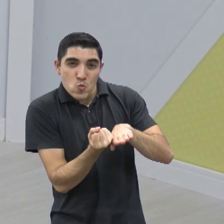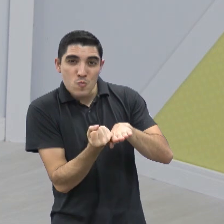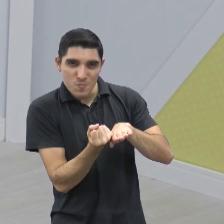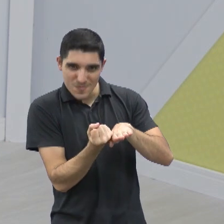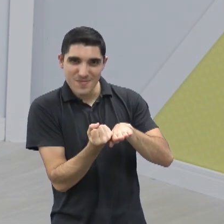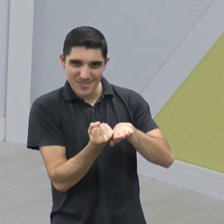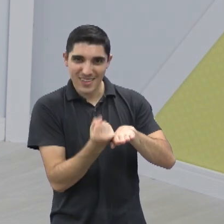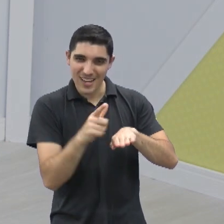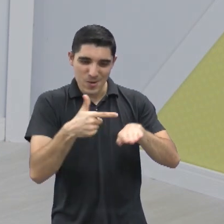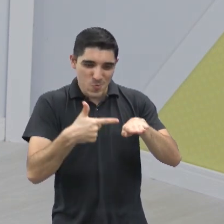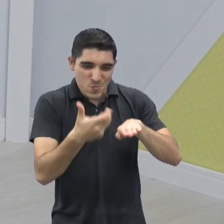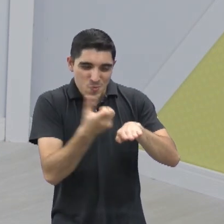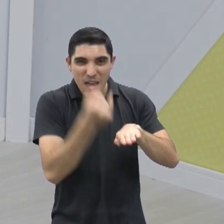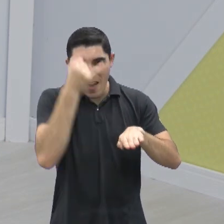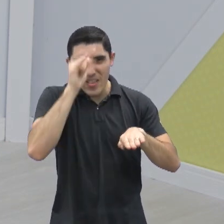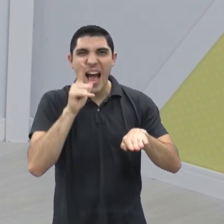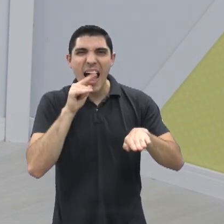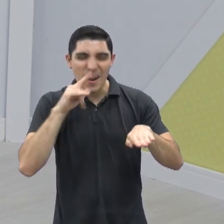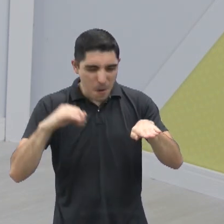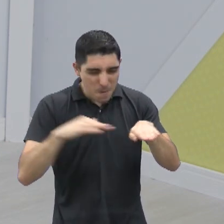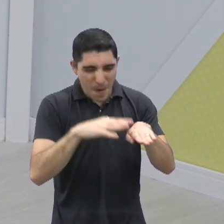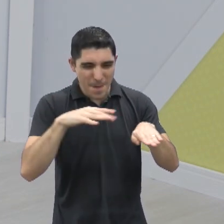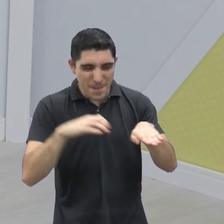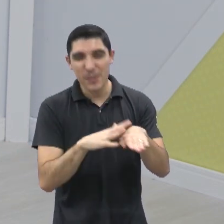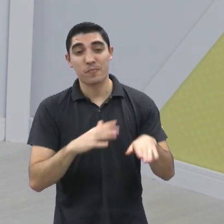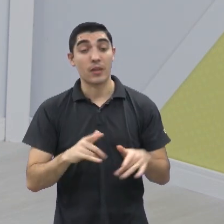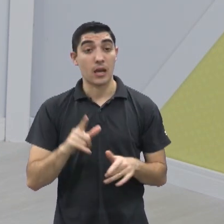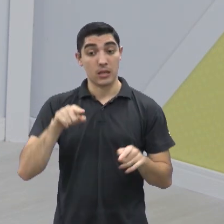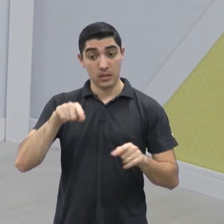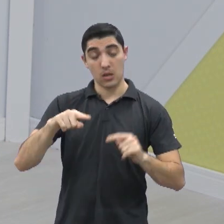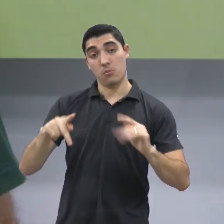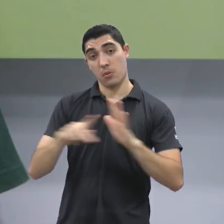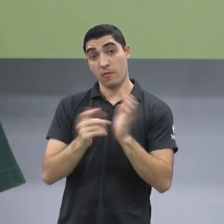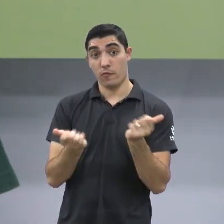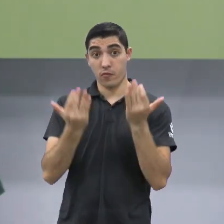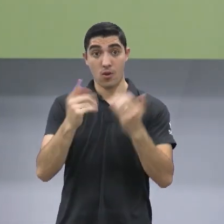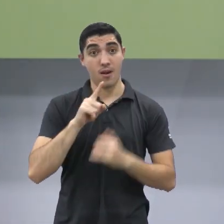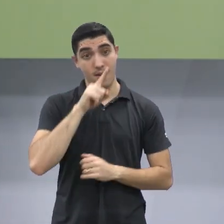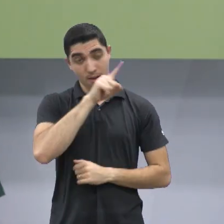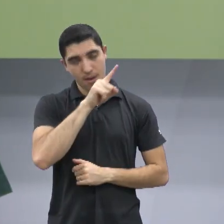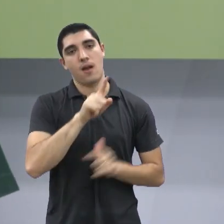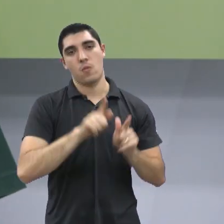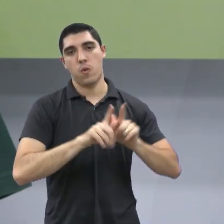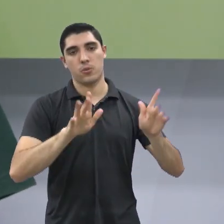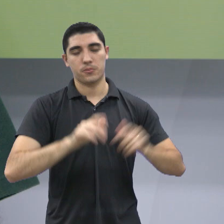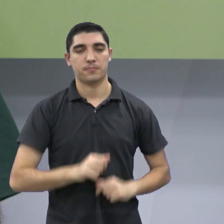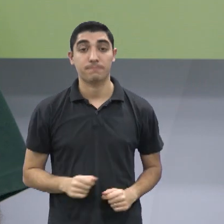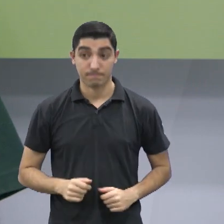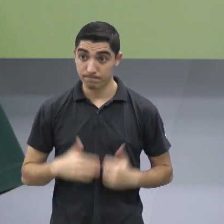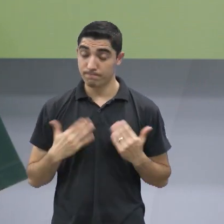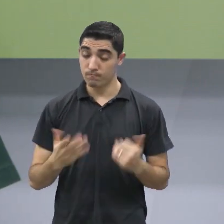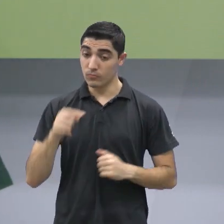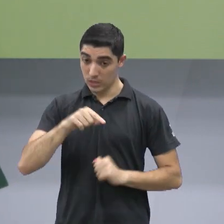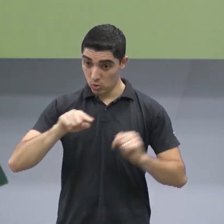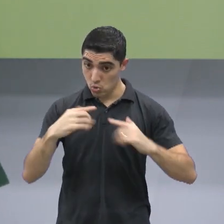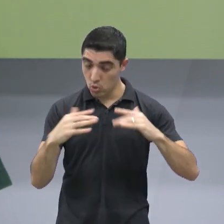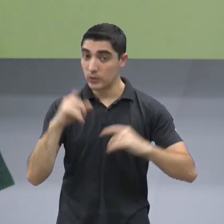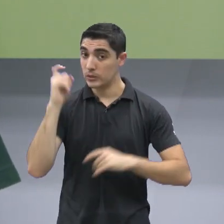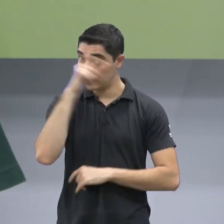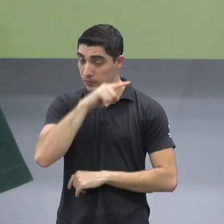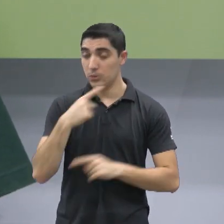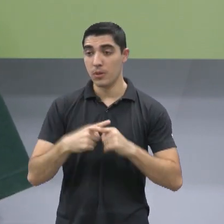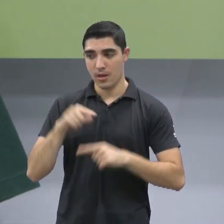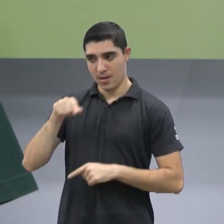impermeabilizantes. Tem Guarulhos e Vôlei São José lá no ginásio da Ponte Grande, Brunão. E é mais um desafio para o São José, porque o Guarulhos é o